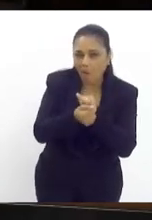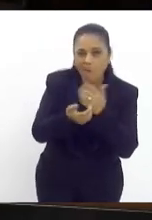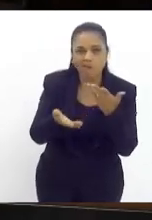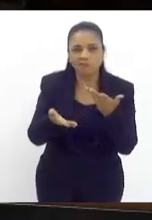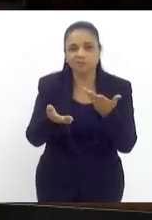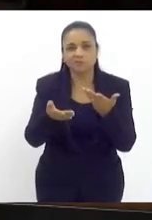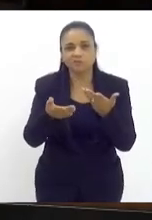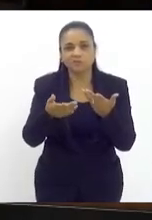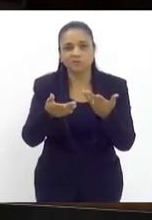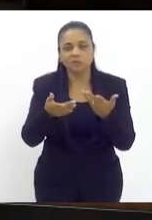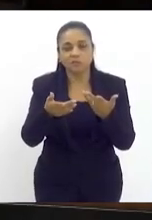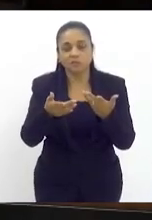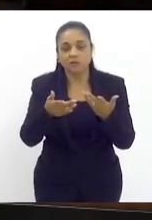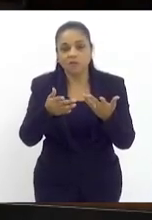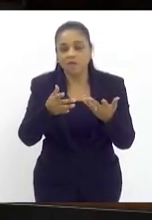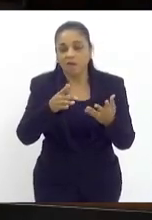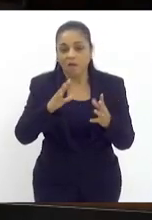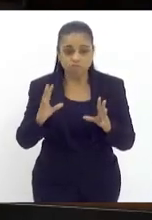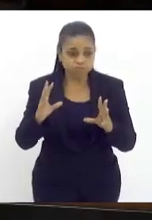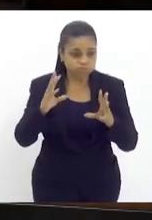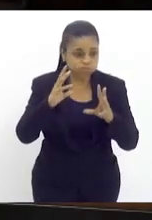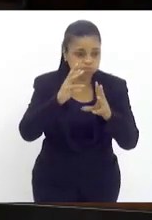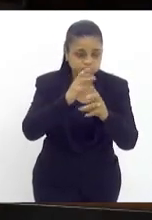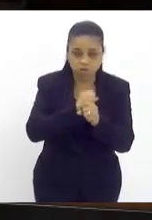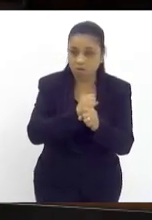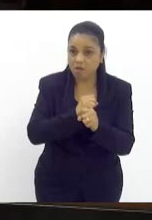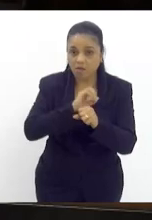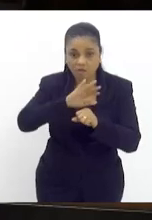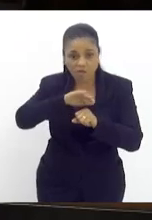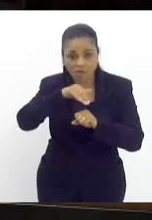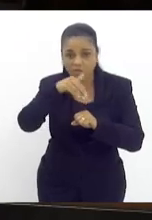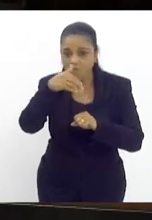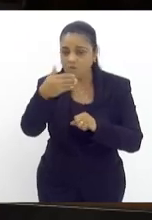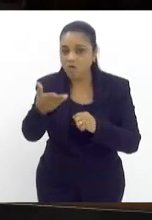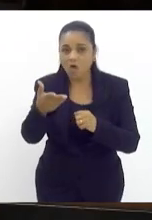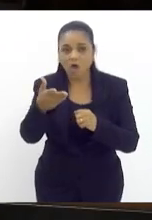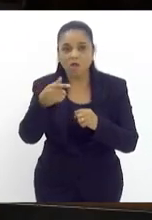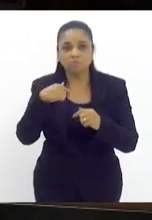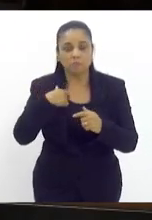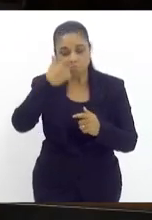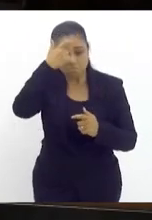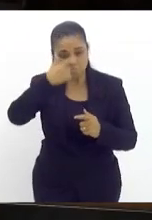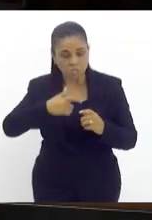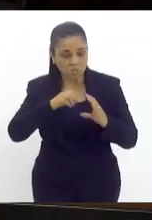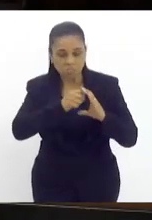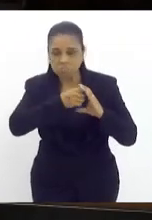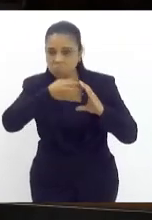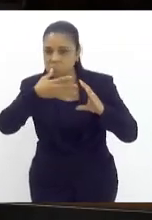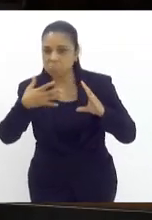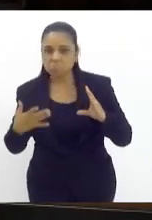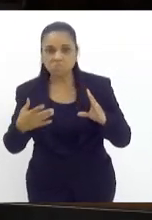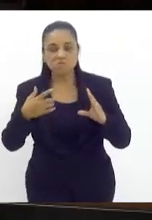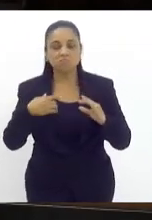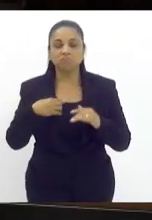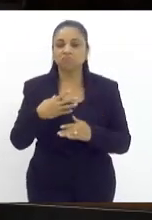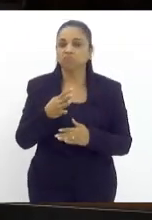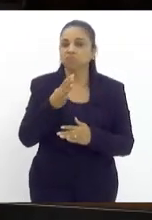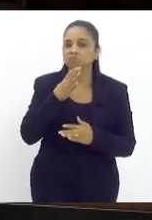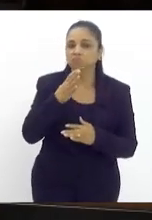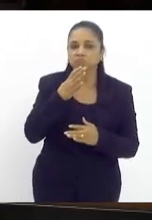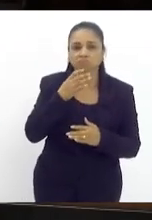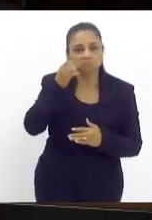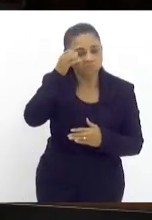é todo um arsenal, né, que é externo, sem a construção da personalidade, sem a construção de um conhecimento científico sólido,